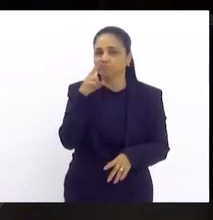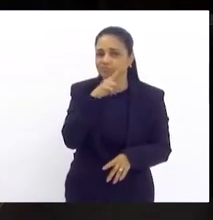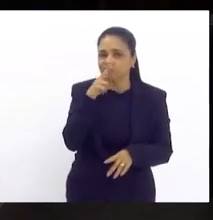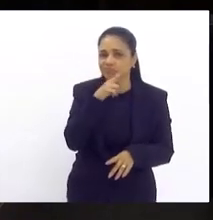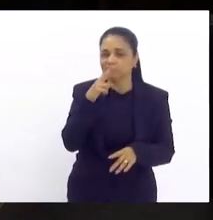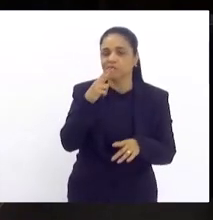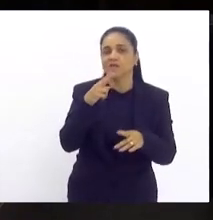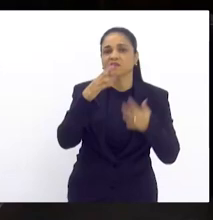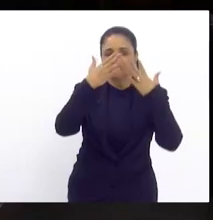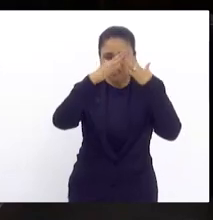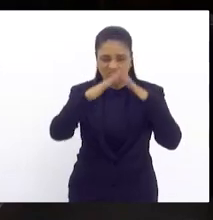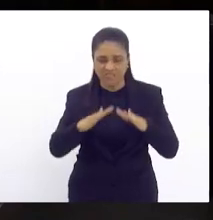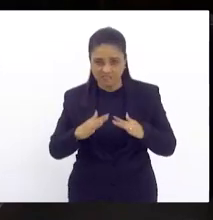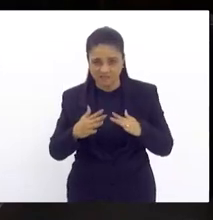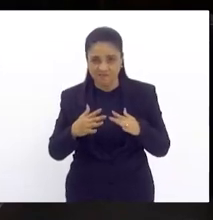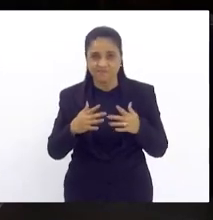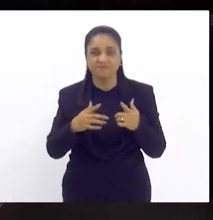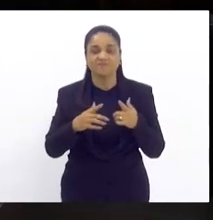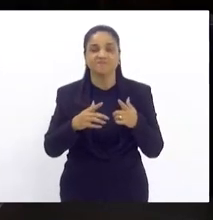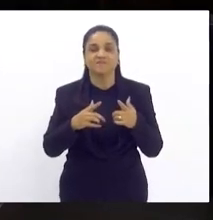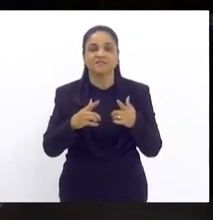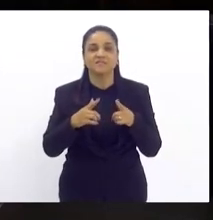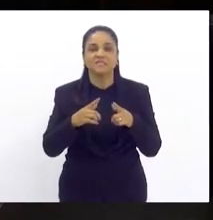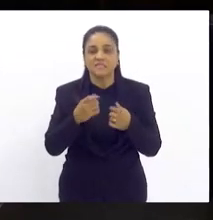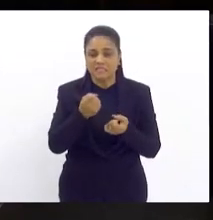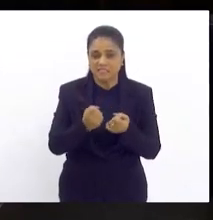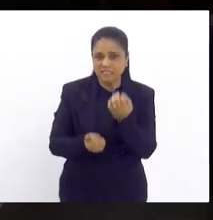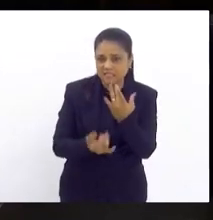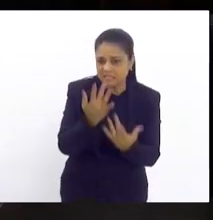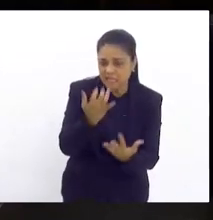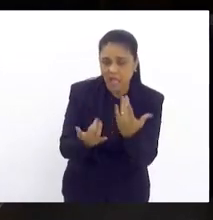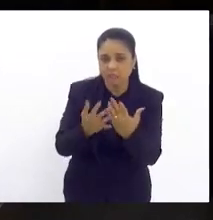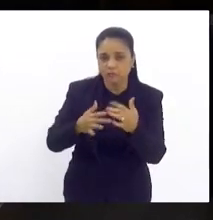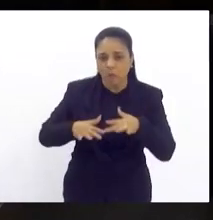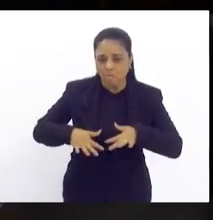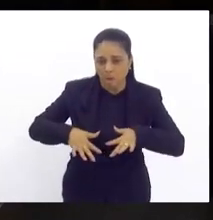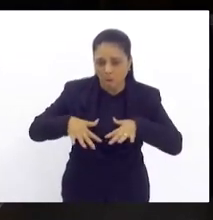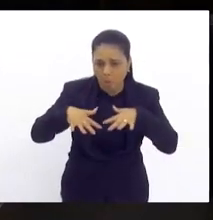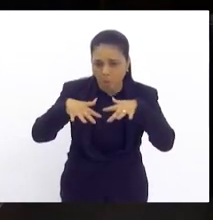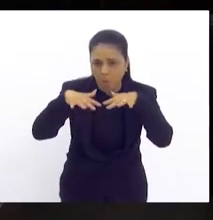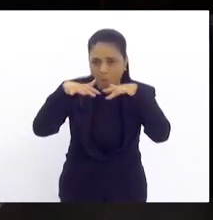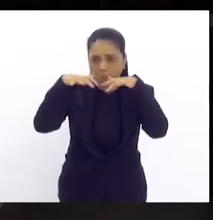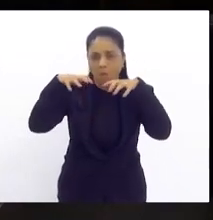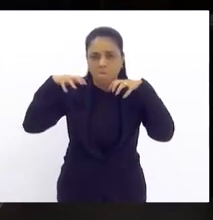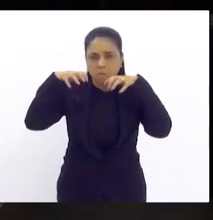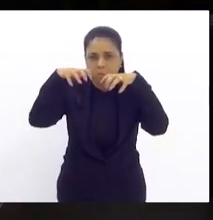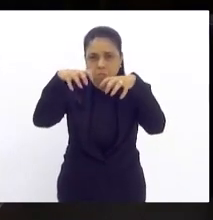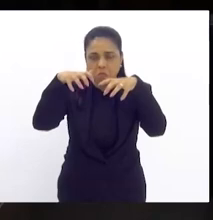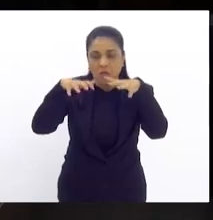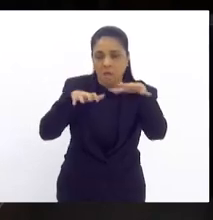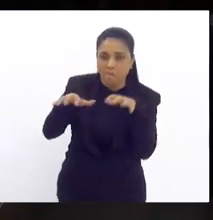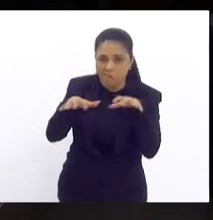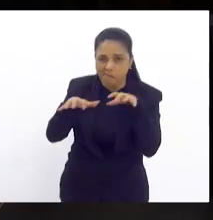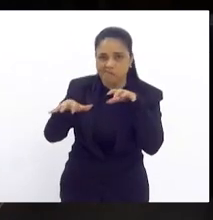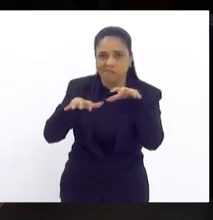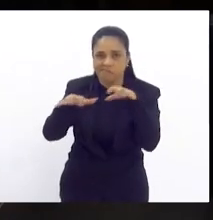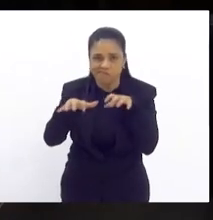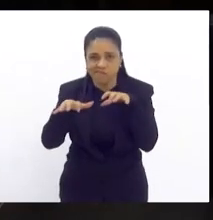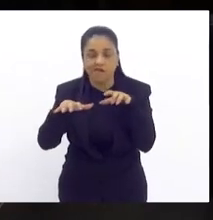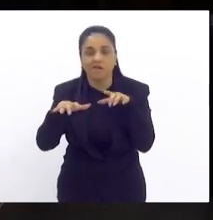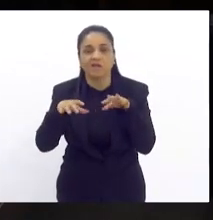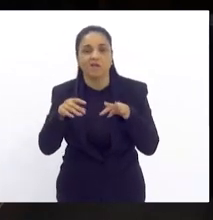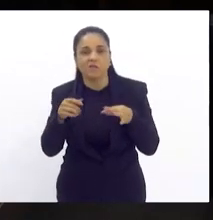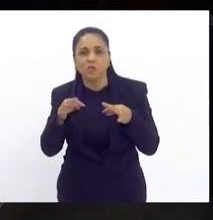desastres, incluindo incêndios, inundações, terremotos e outras